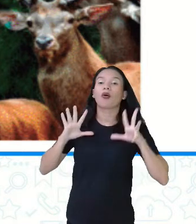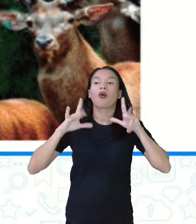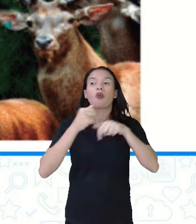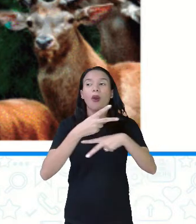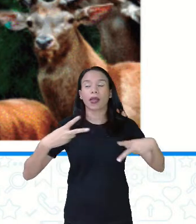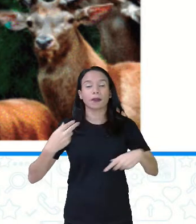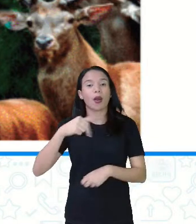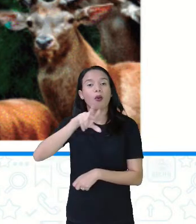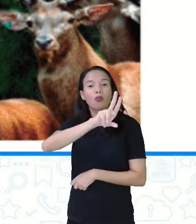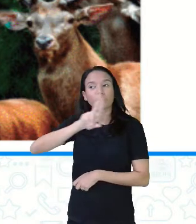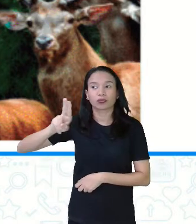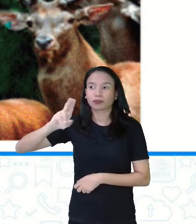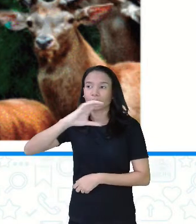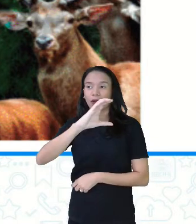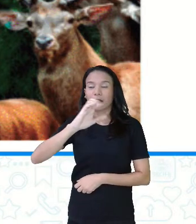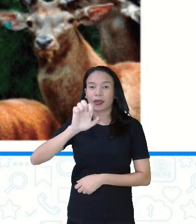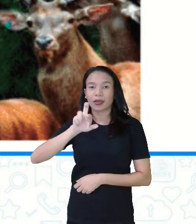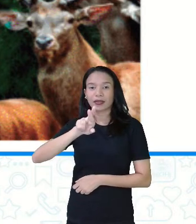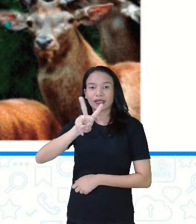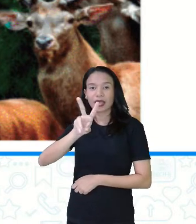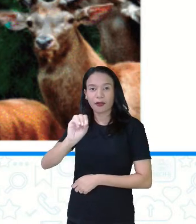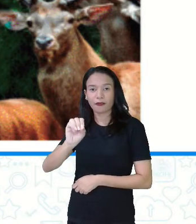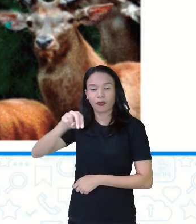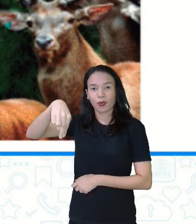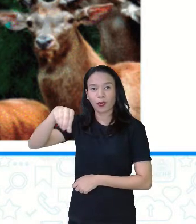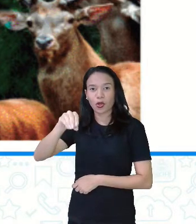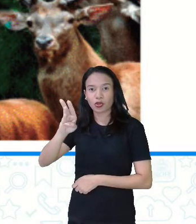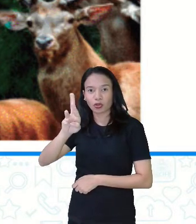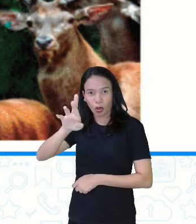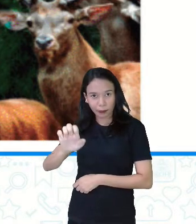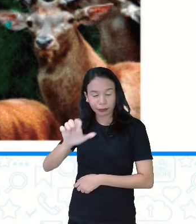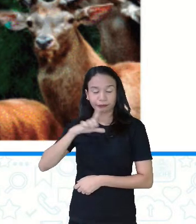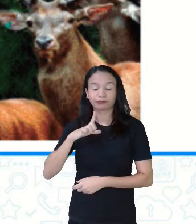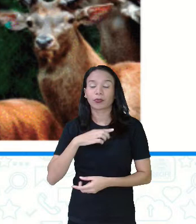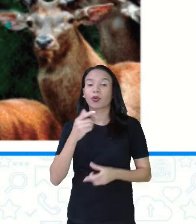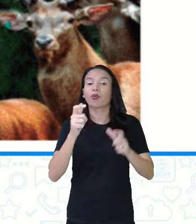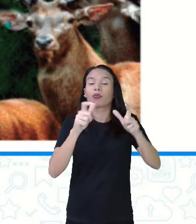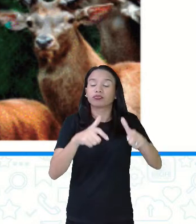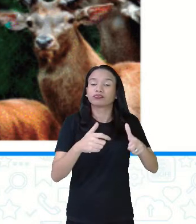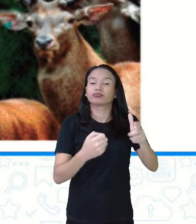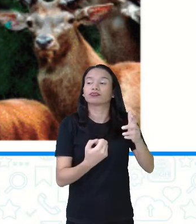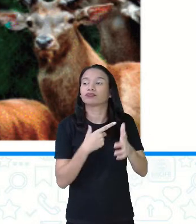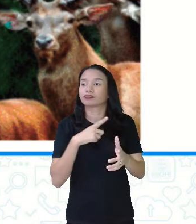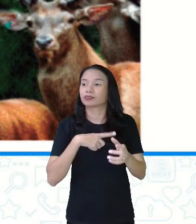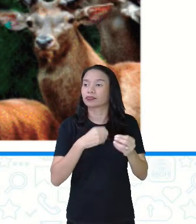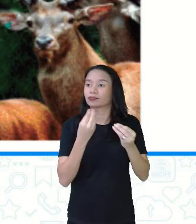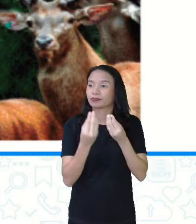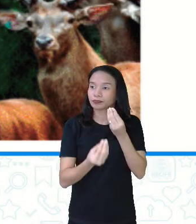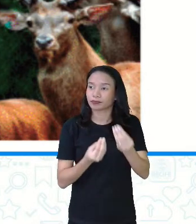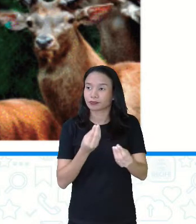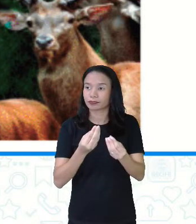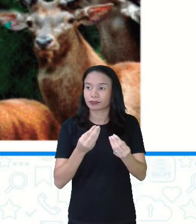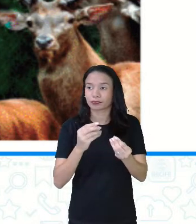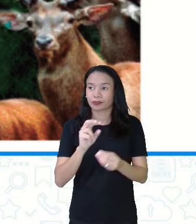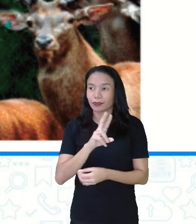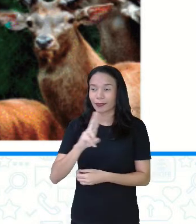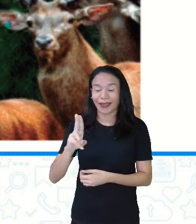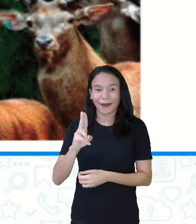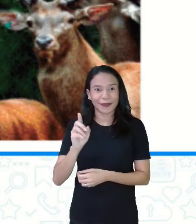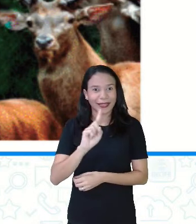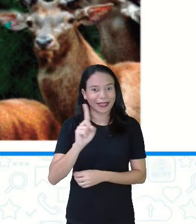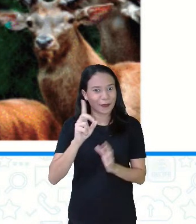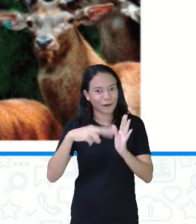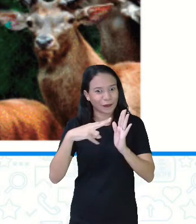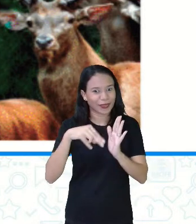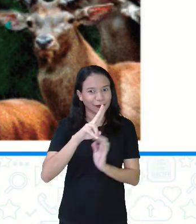aí tem o nome dele, cervo nobre, a origem dele, a ordem, desculpa. Tem um nome aqui que eu não vou me atrever a ler,